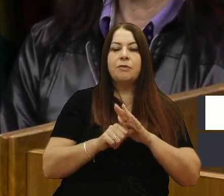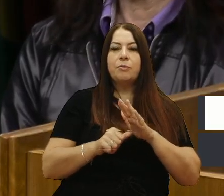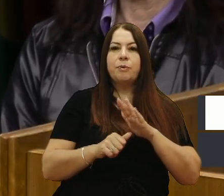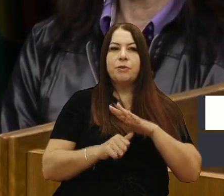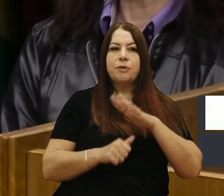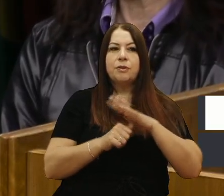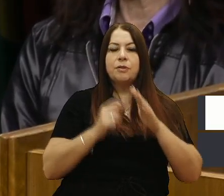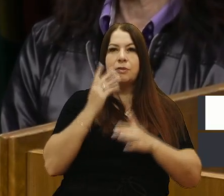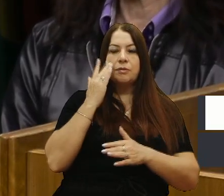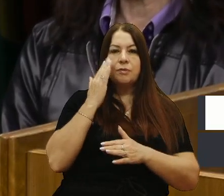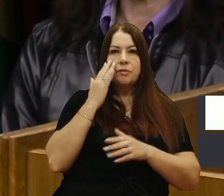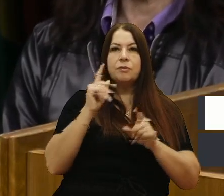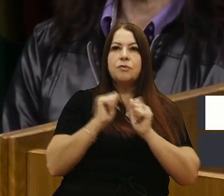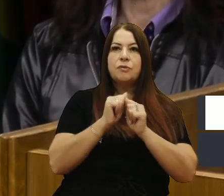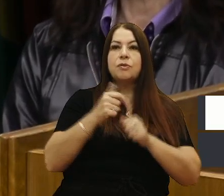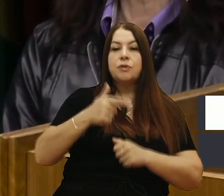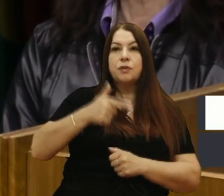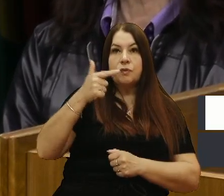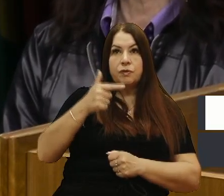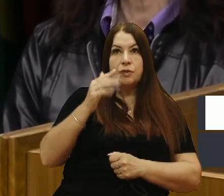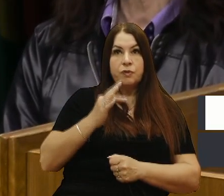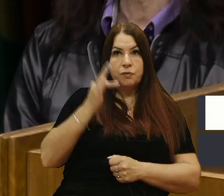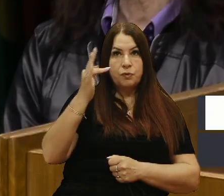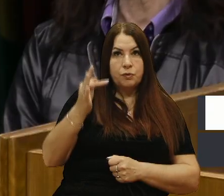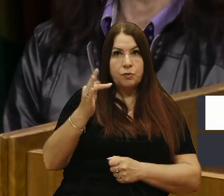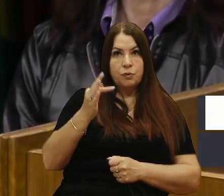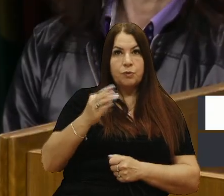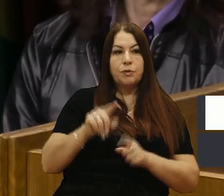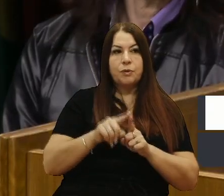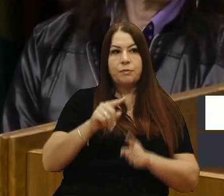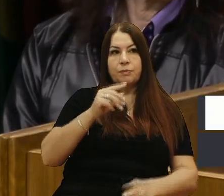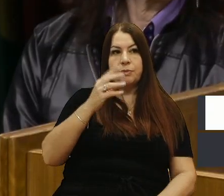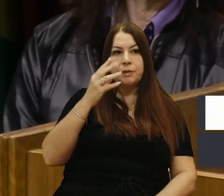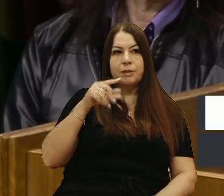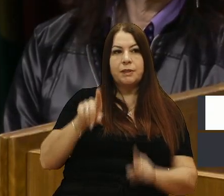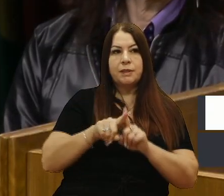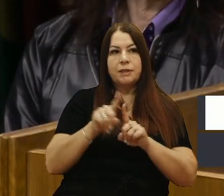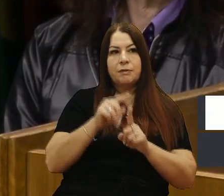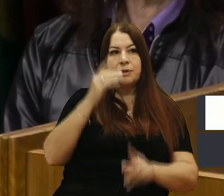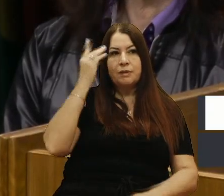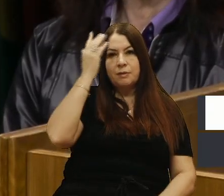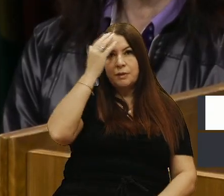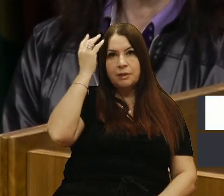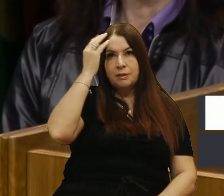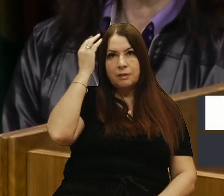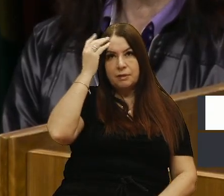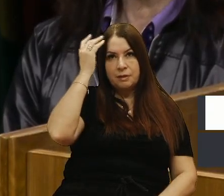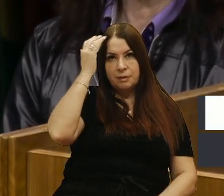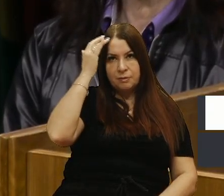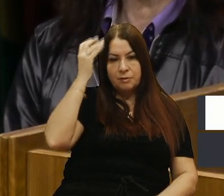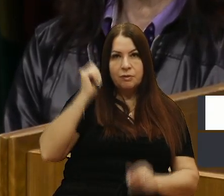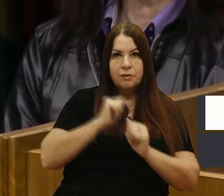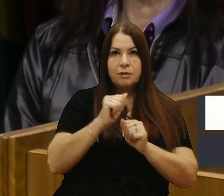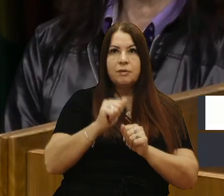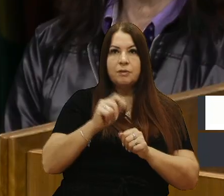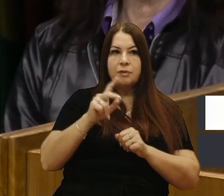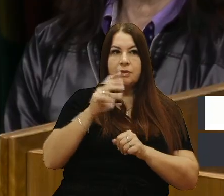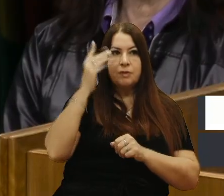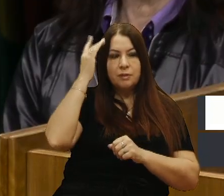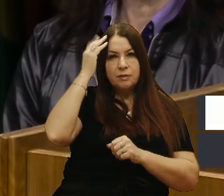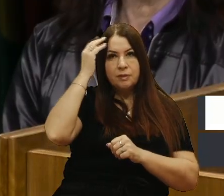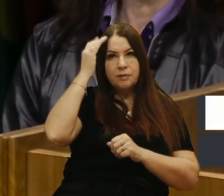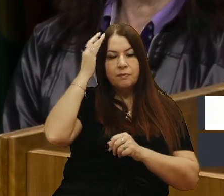Reck, e do nosso vice e futuro reitor, né, professor Asdrubal Falavinha, que assume a universidade a partir do próximo mês.